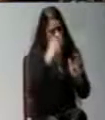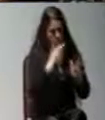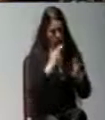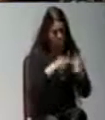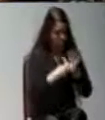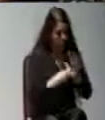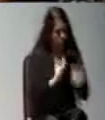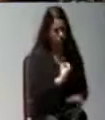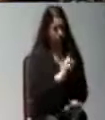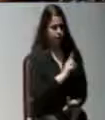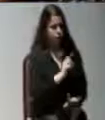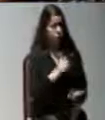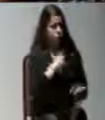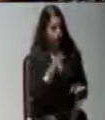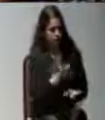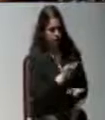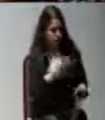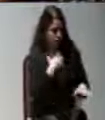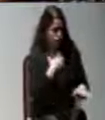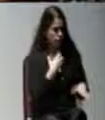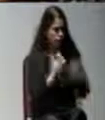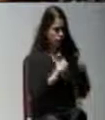que essas duas